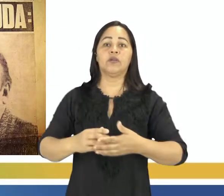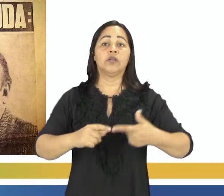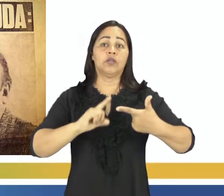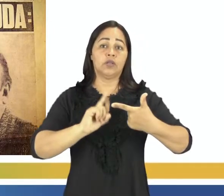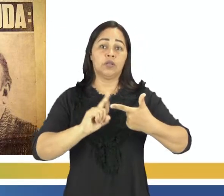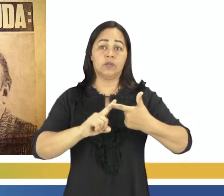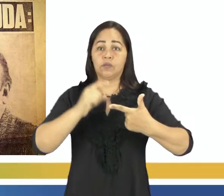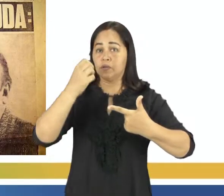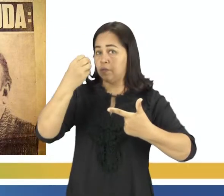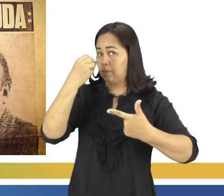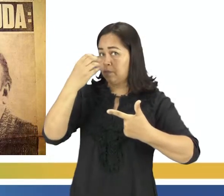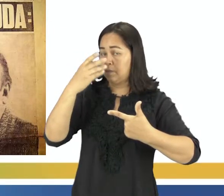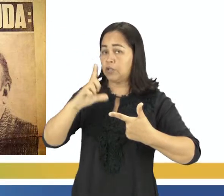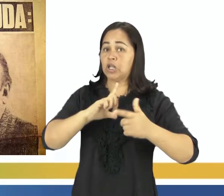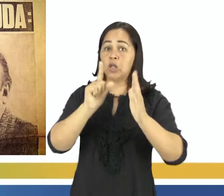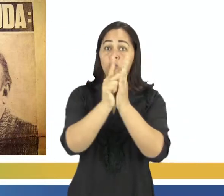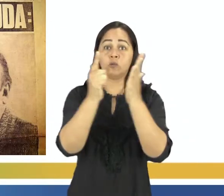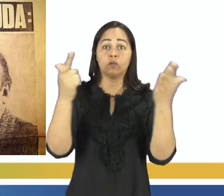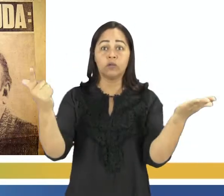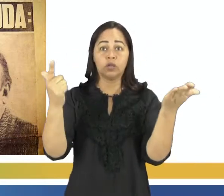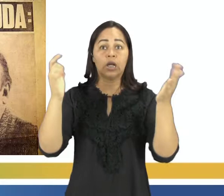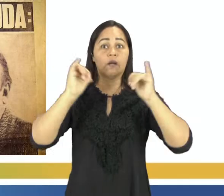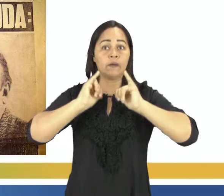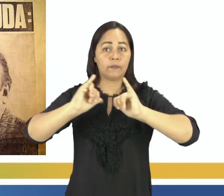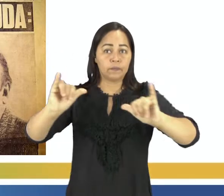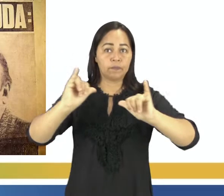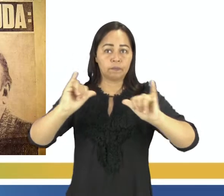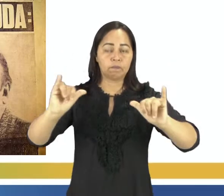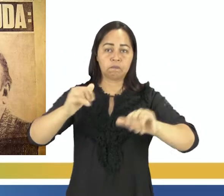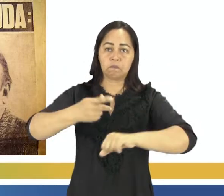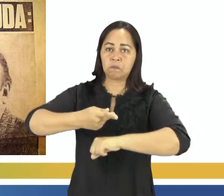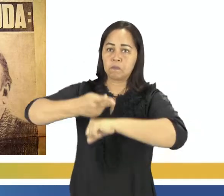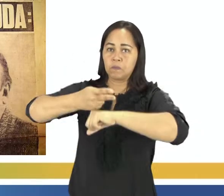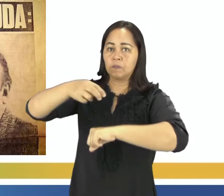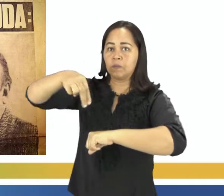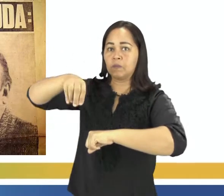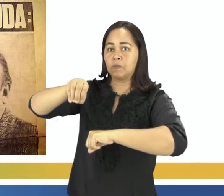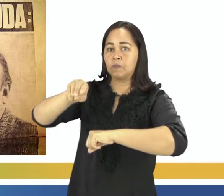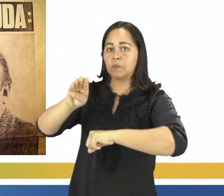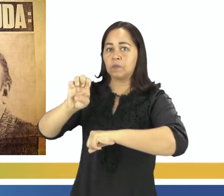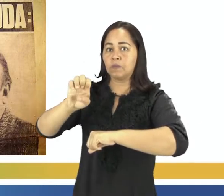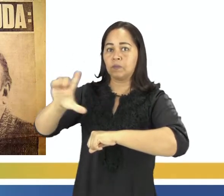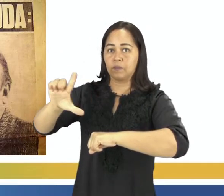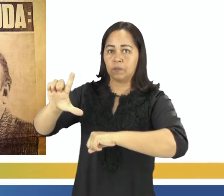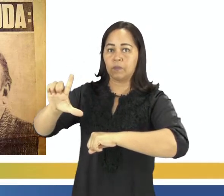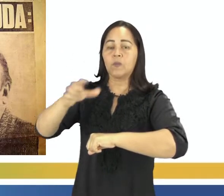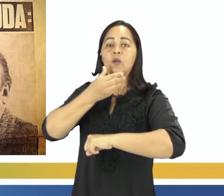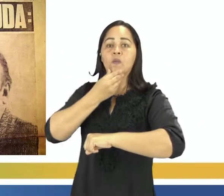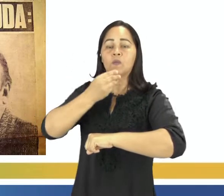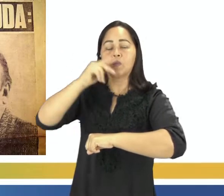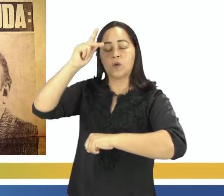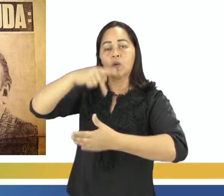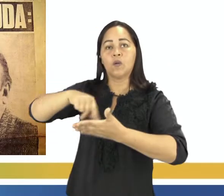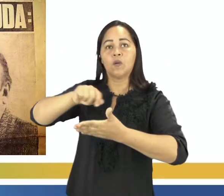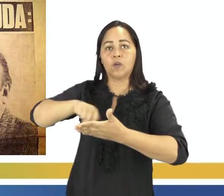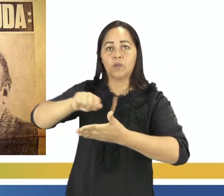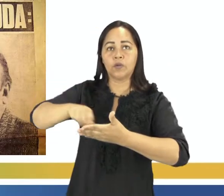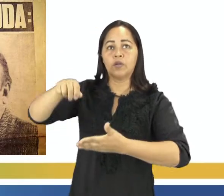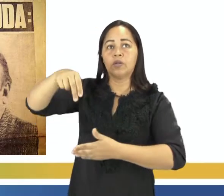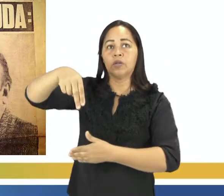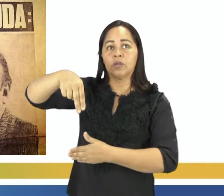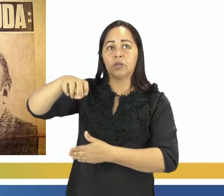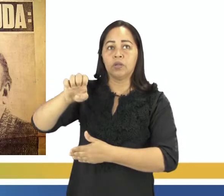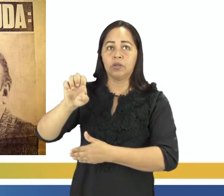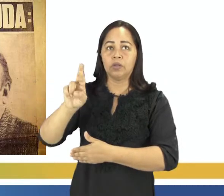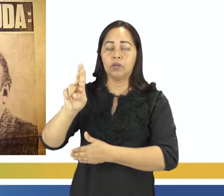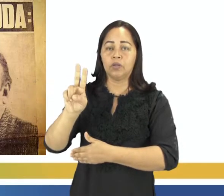segunda foto, uma notícia de jornal, onde fala Prêmio Nobel a Neruda, galardón para la patria.